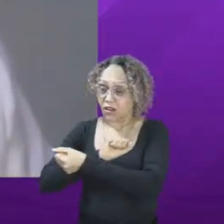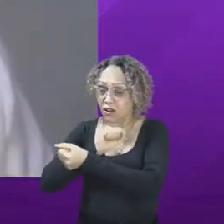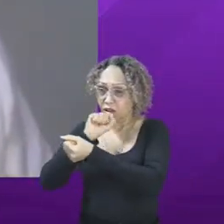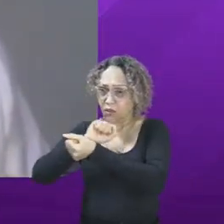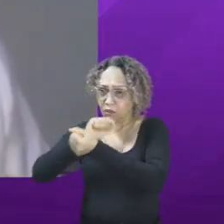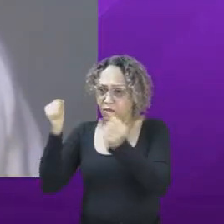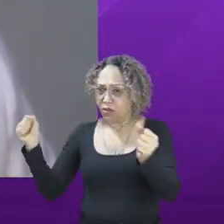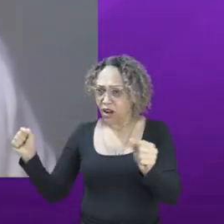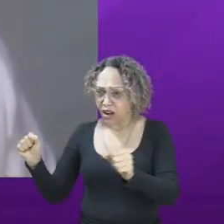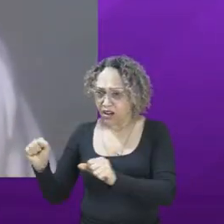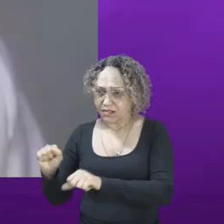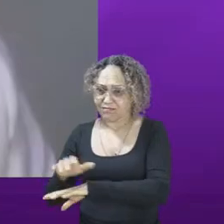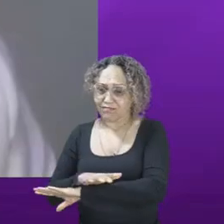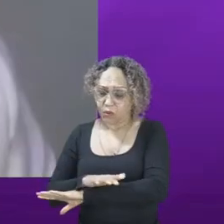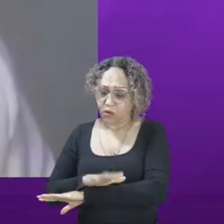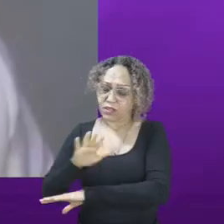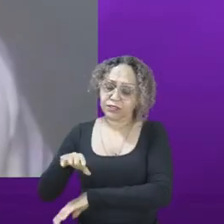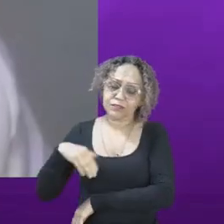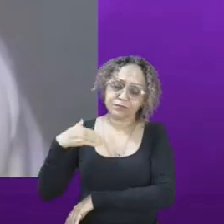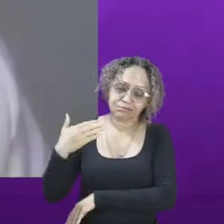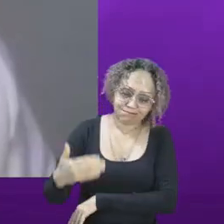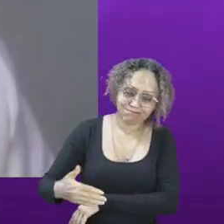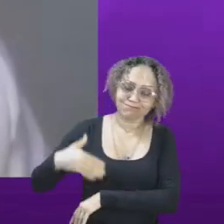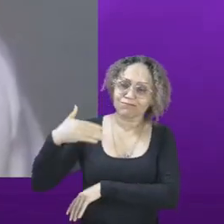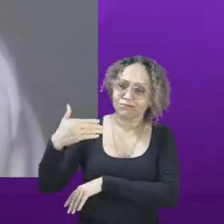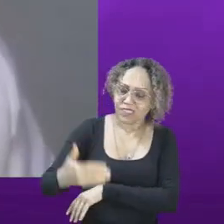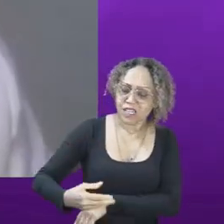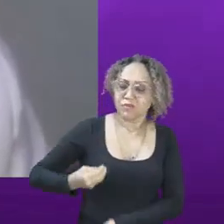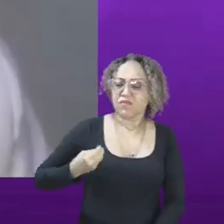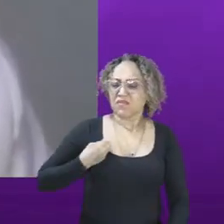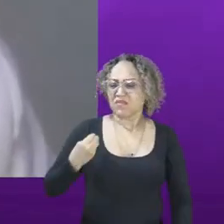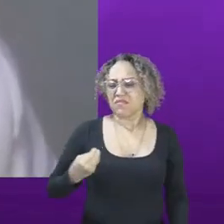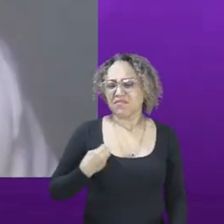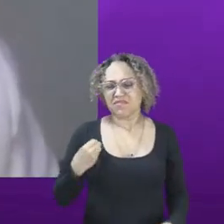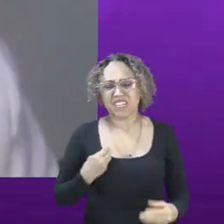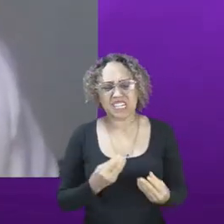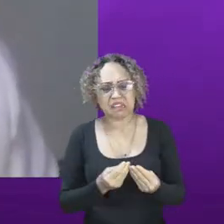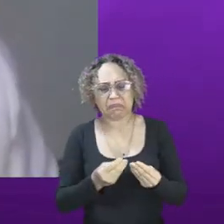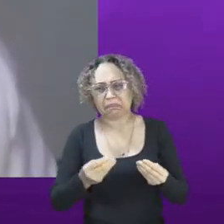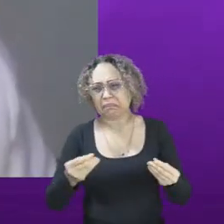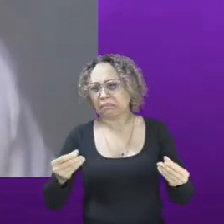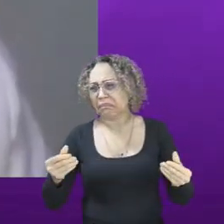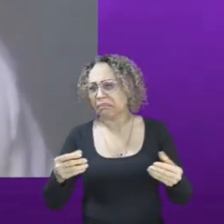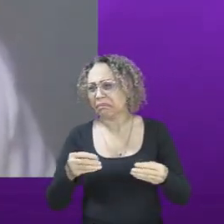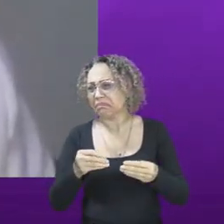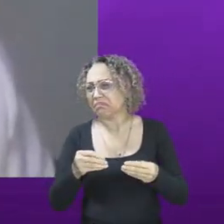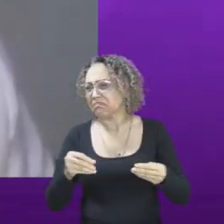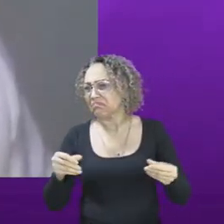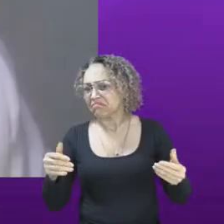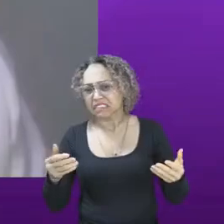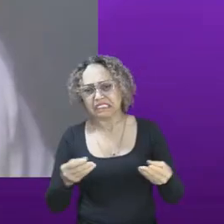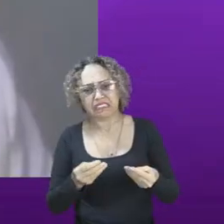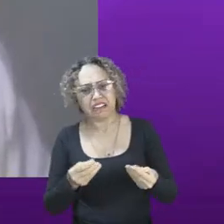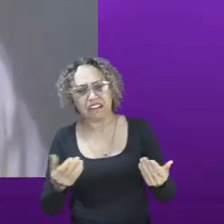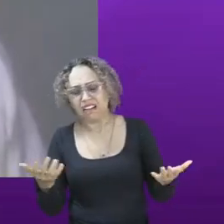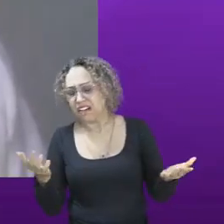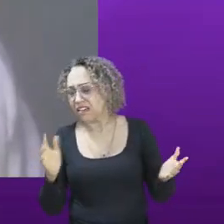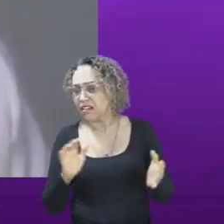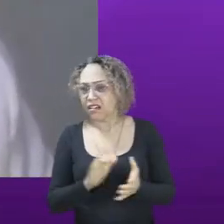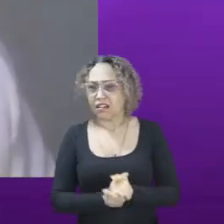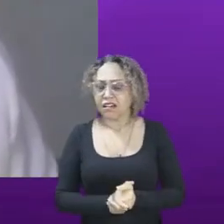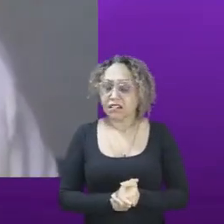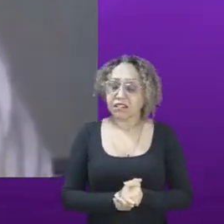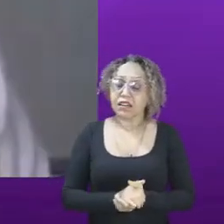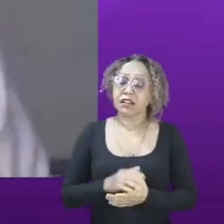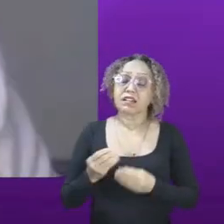lado, então como que a gente se organiza agora para ter, de fato, uma vida, né, uma